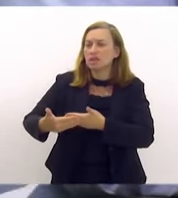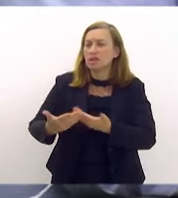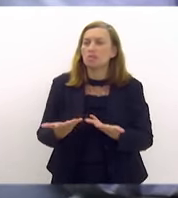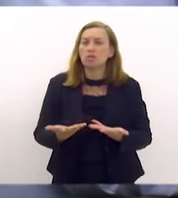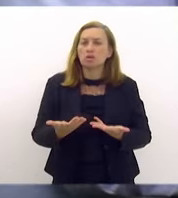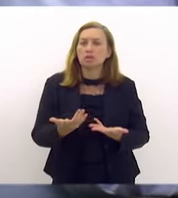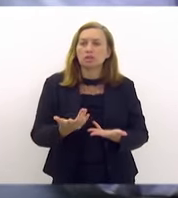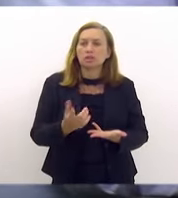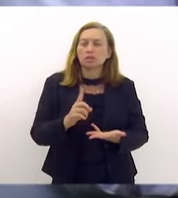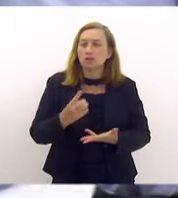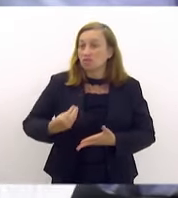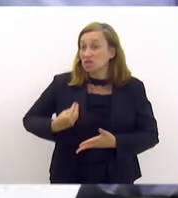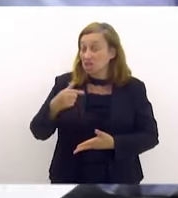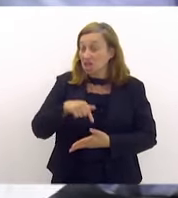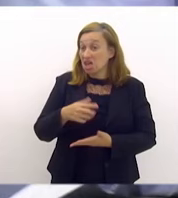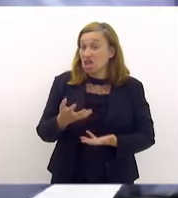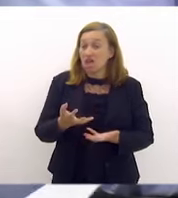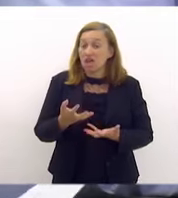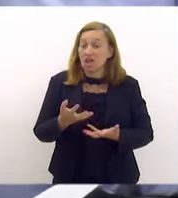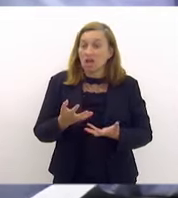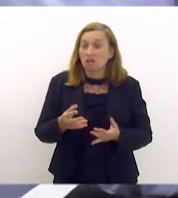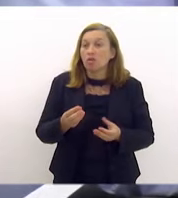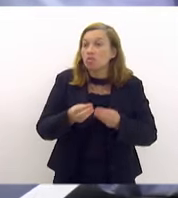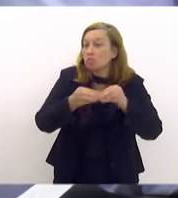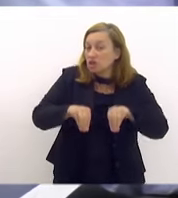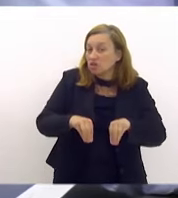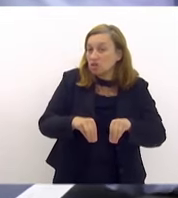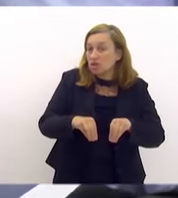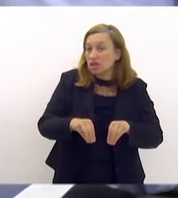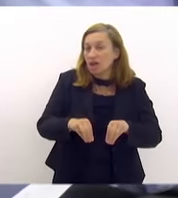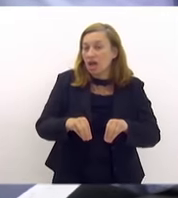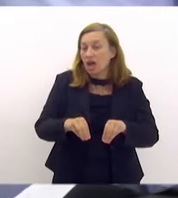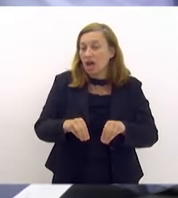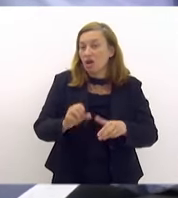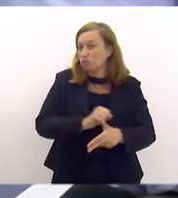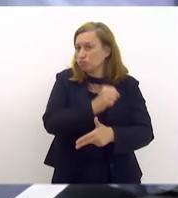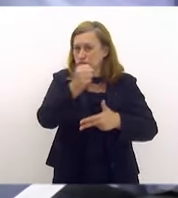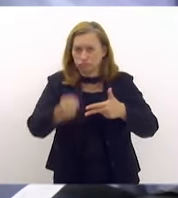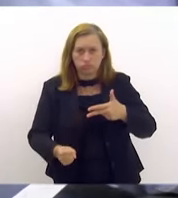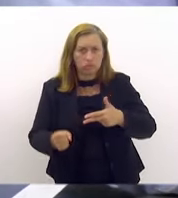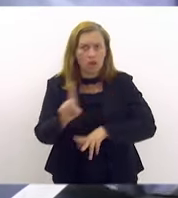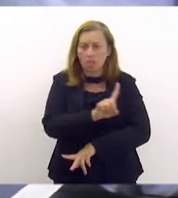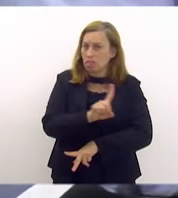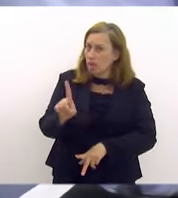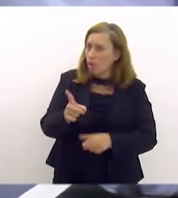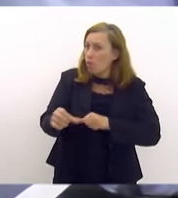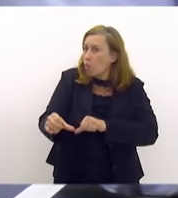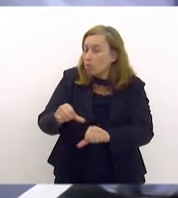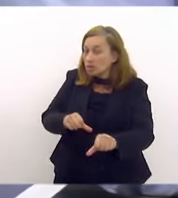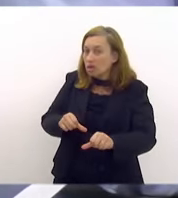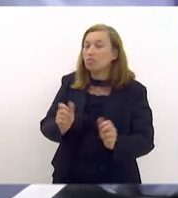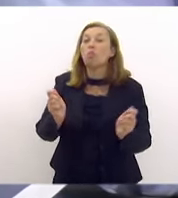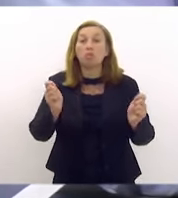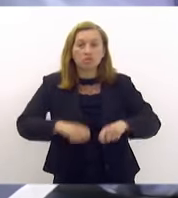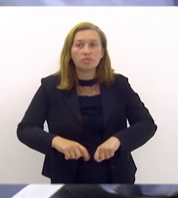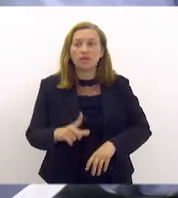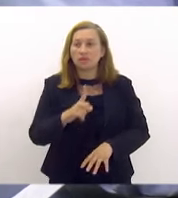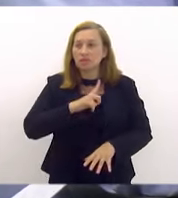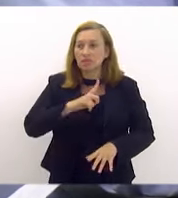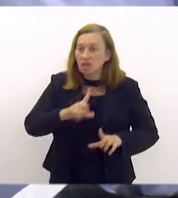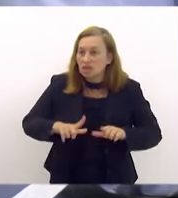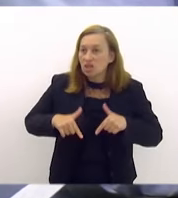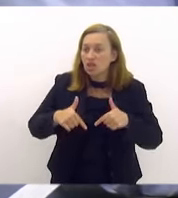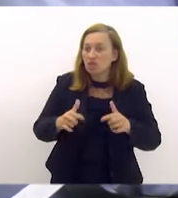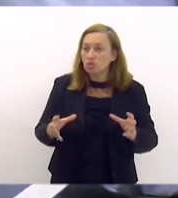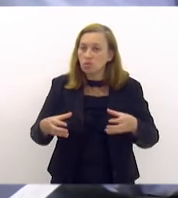claro não estamos aqui tentando ferir a autonomia entre os poderes pelo contrário acho que existe possibilidade de atuação